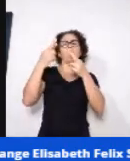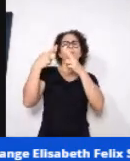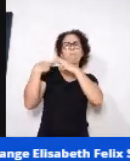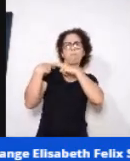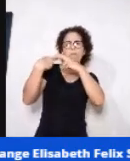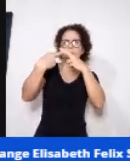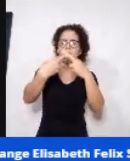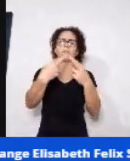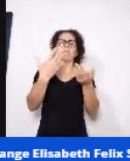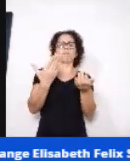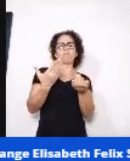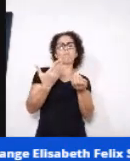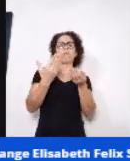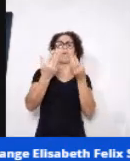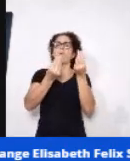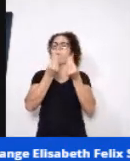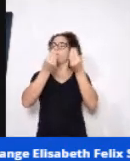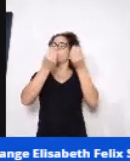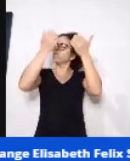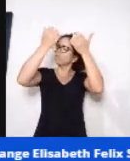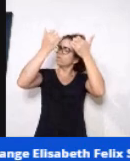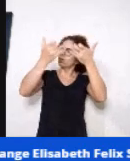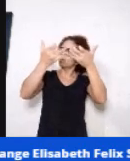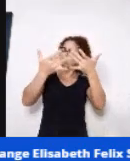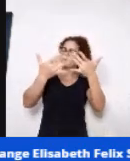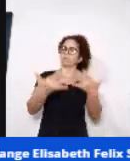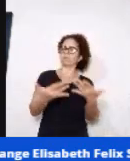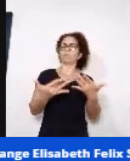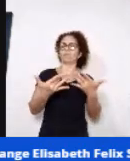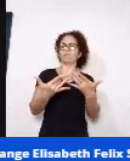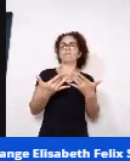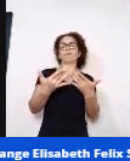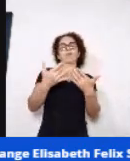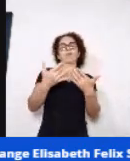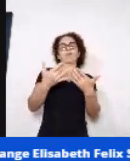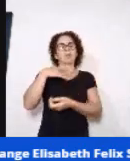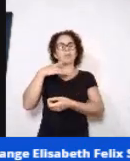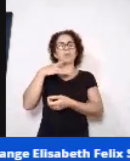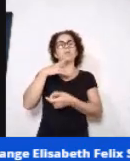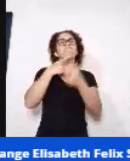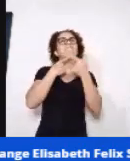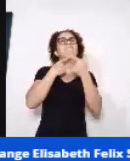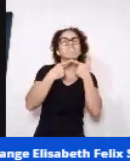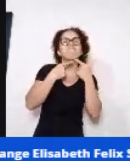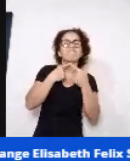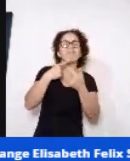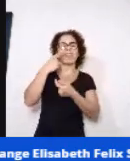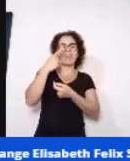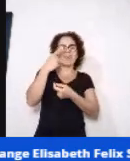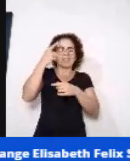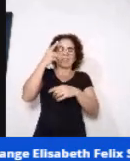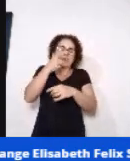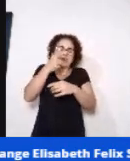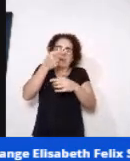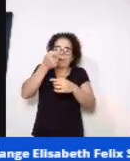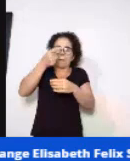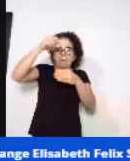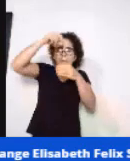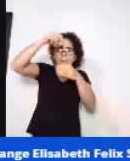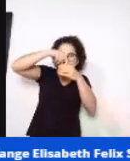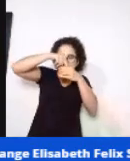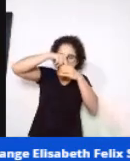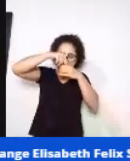de coisa que a gente conversou. Espero que uma sementinha eu tenha conseguido plantar aí dentro de você hoje. E o